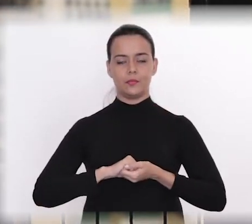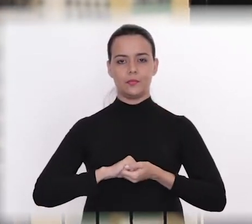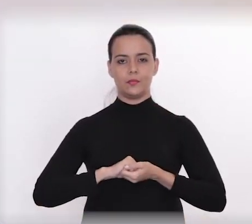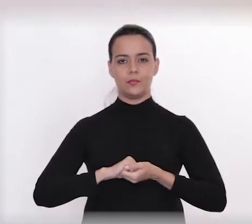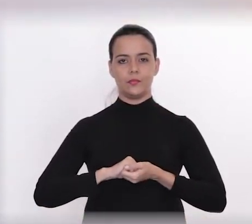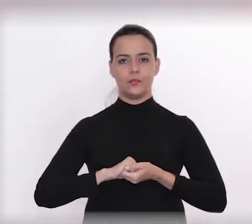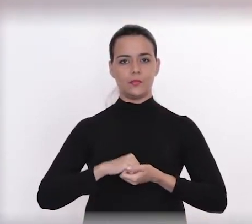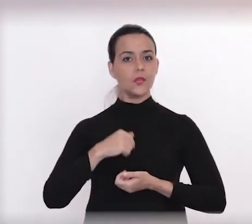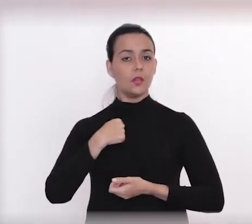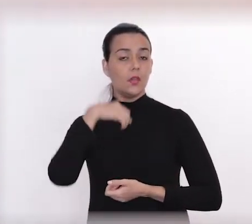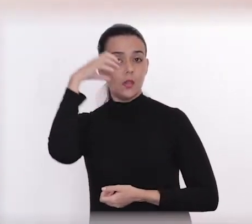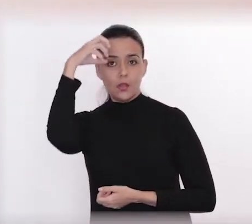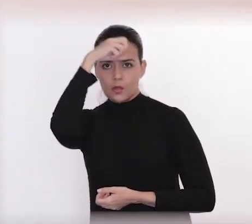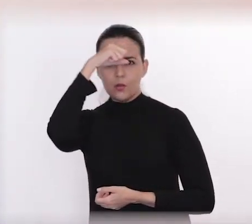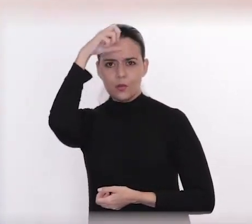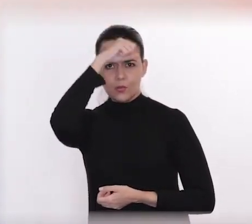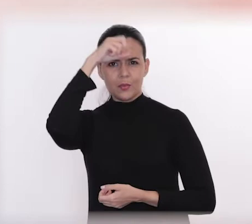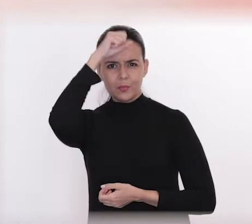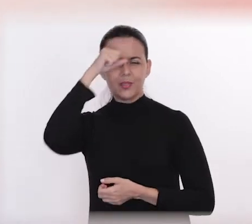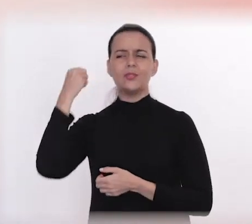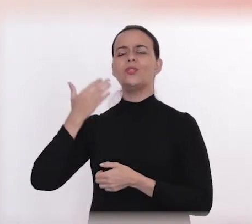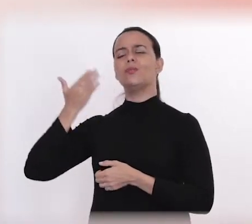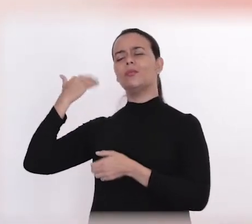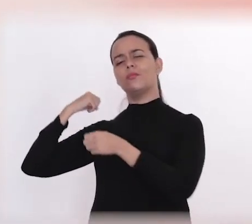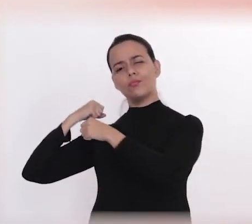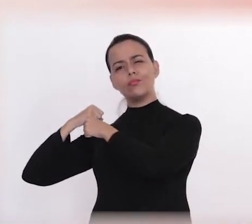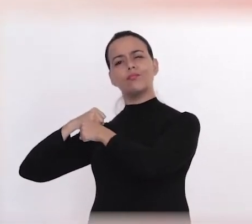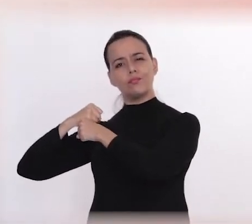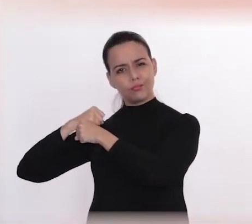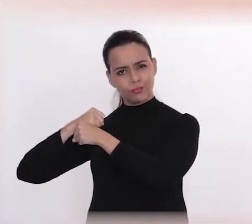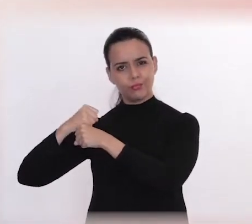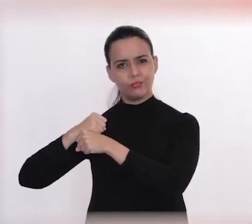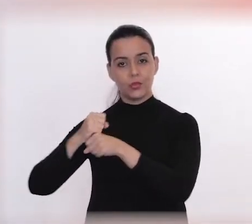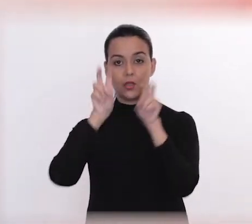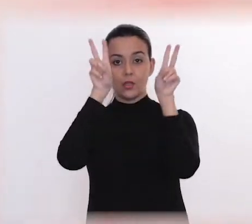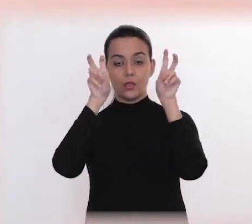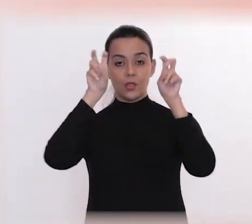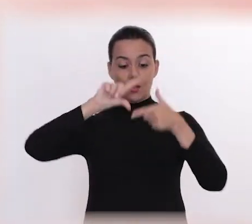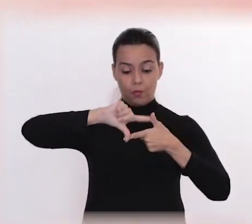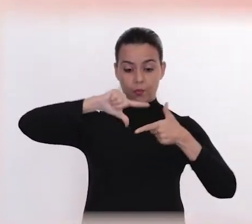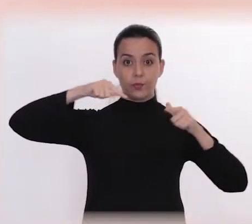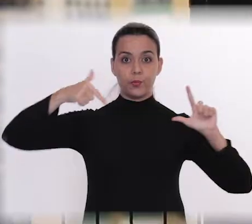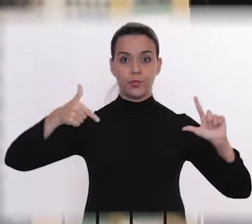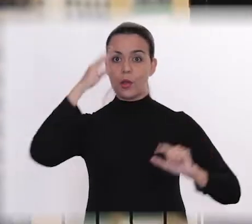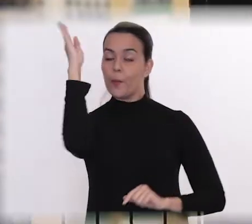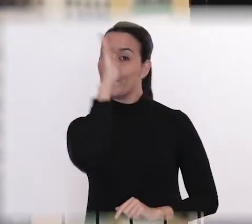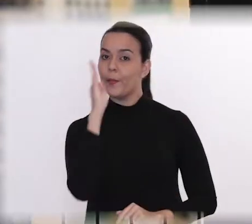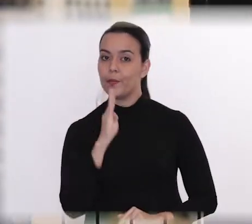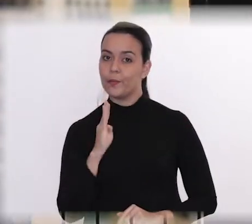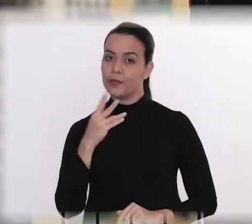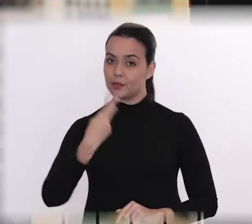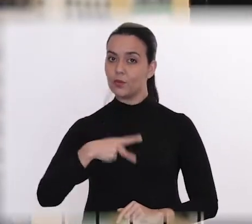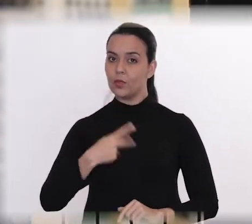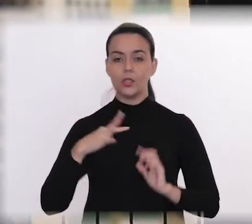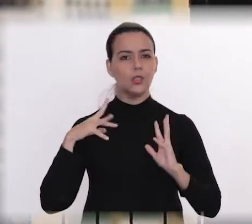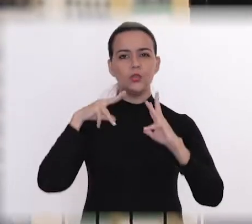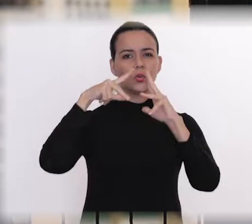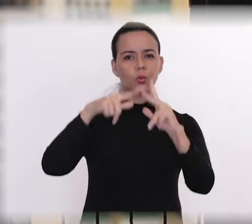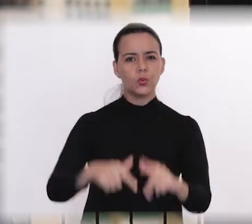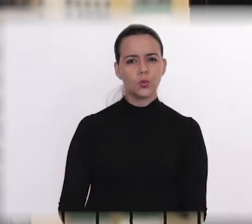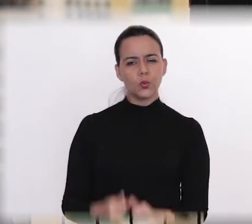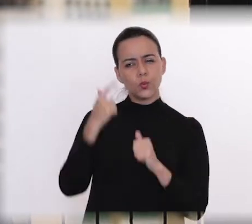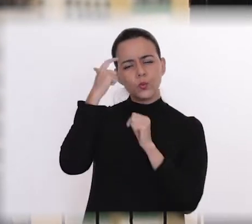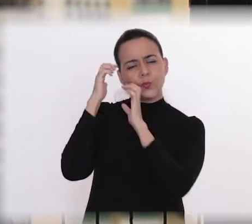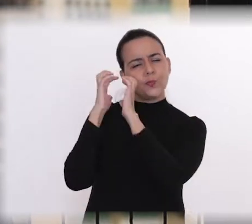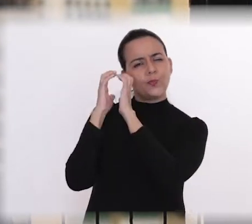Bem, o que eu tenho aprendido, ao longo de anos de estudo do modernismo brasileiro é que esses autores, essa produção, essa reflexão, ela está cheia